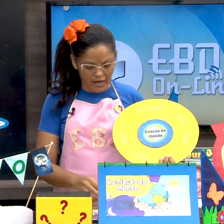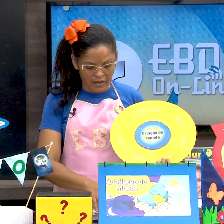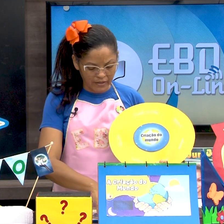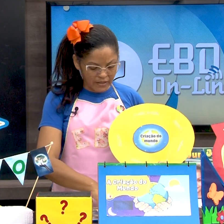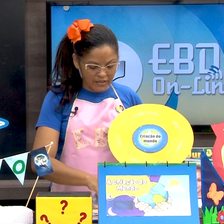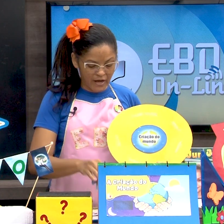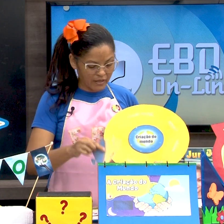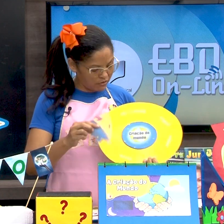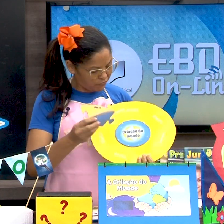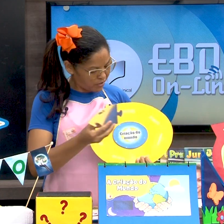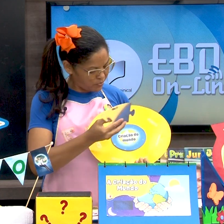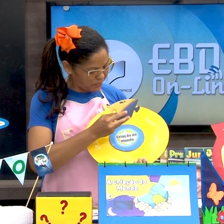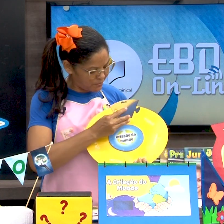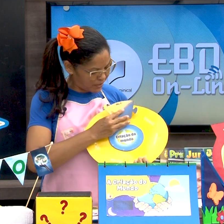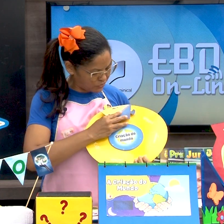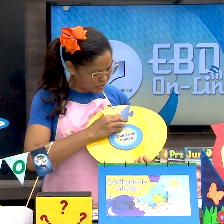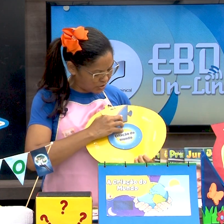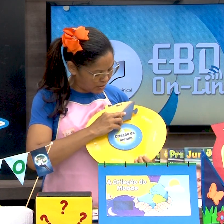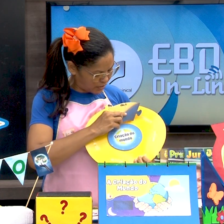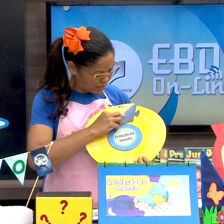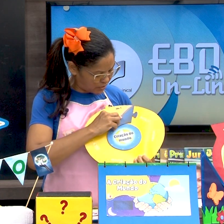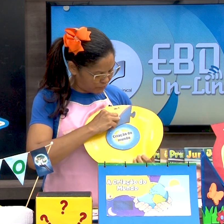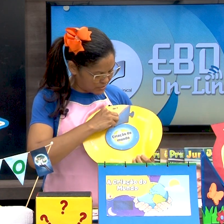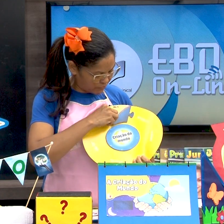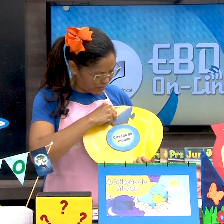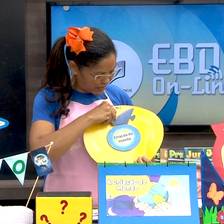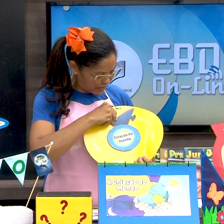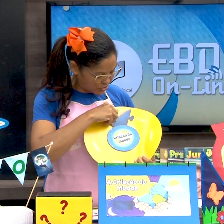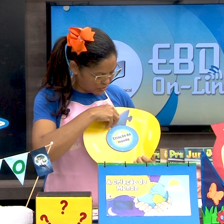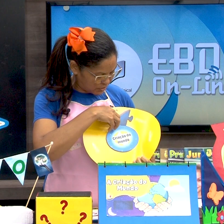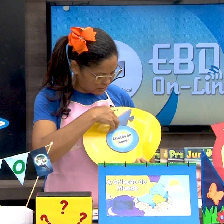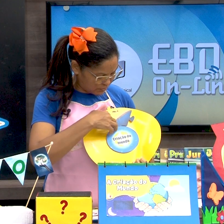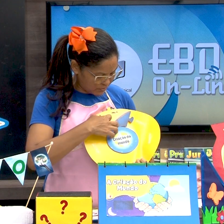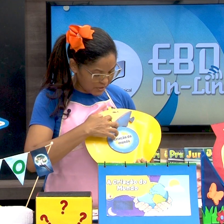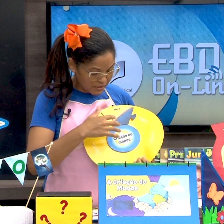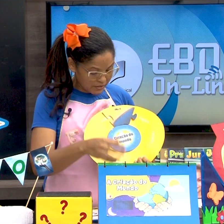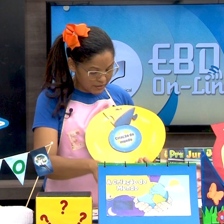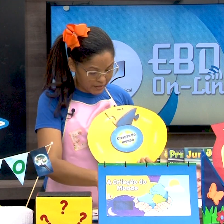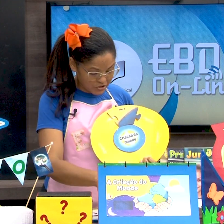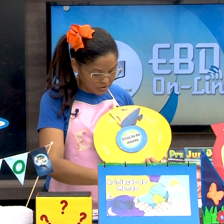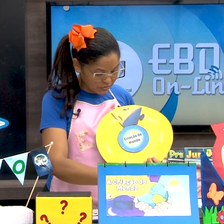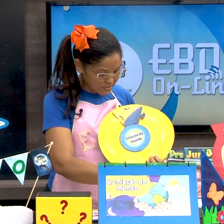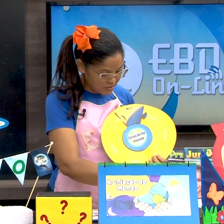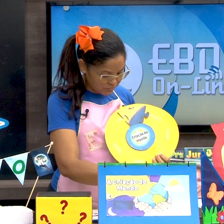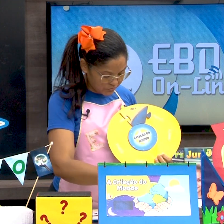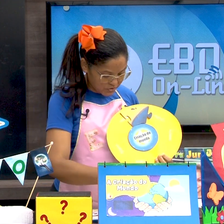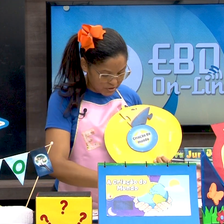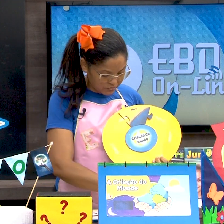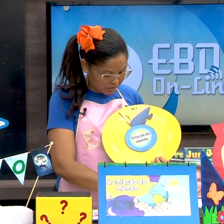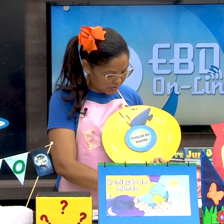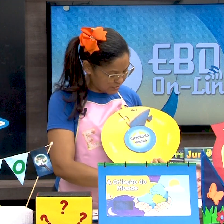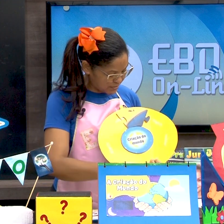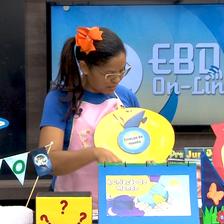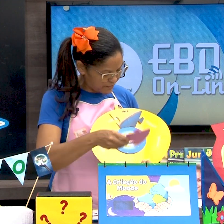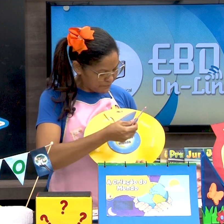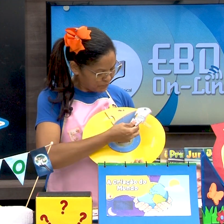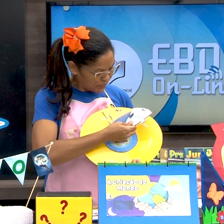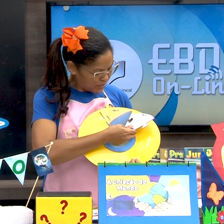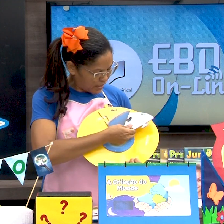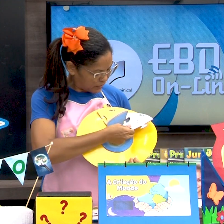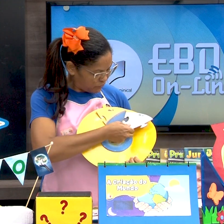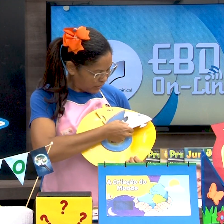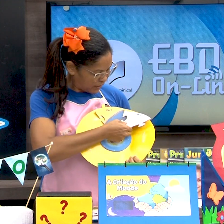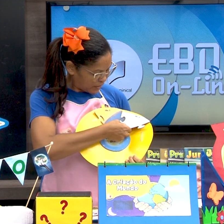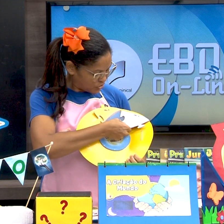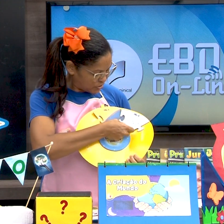que nele há E aí veio o primeiro dia e aí você vai encaixando encaixando o segundo dia onde é que ele está